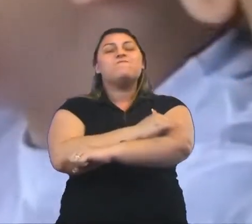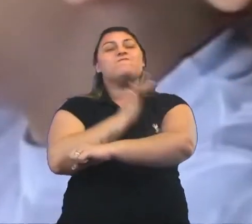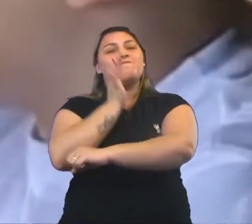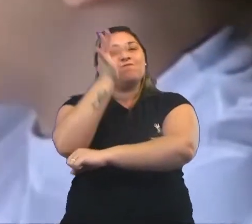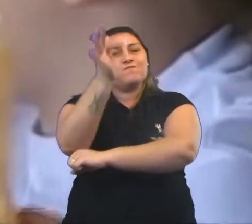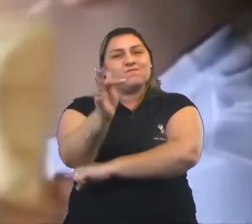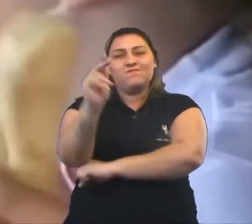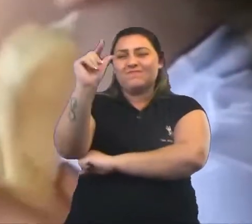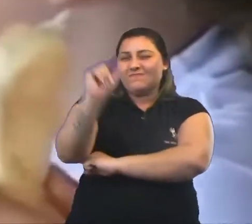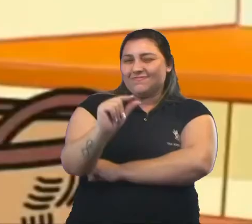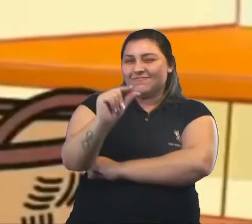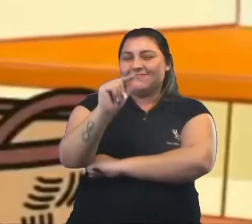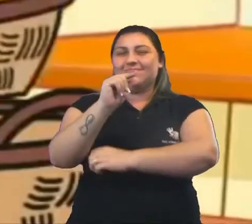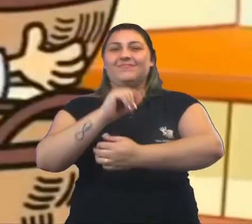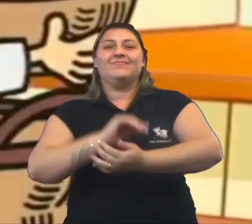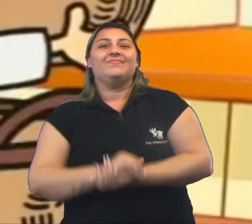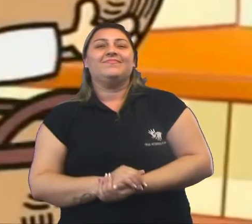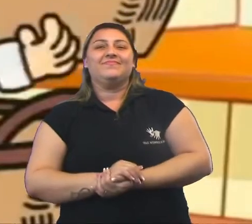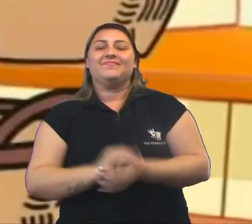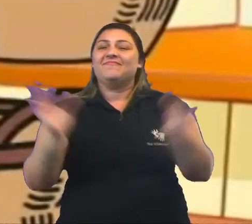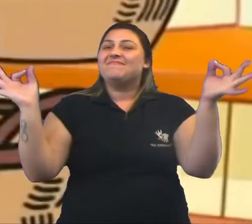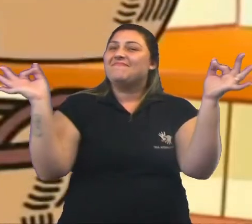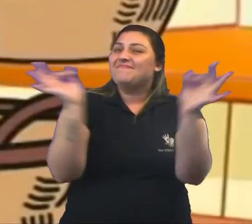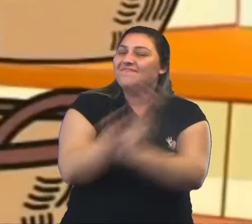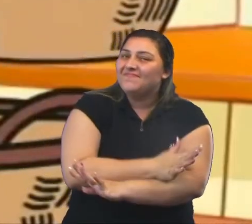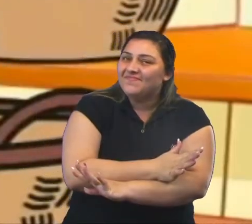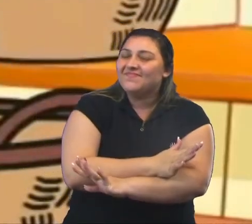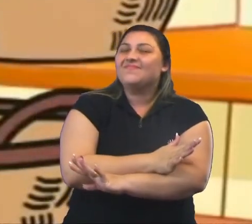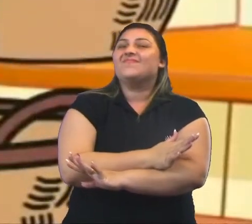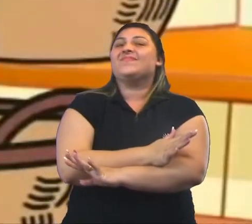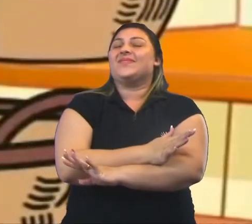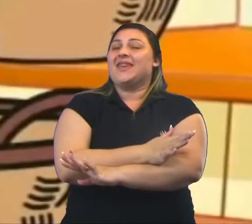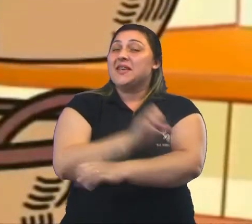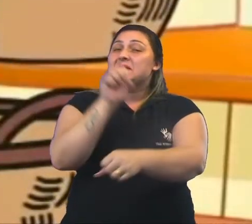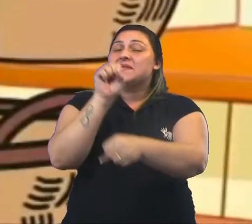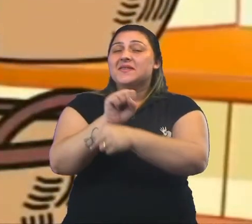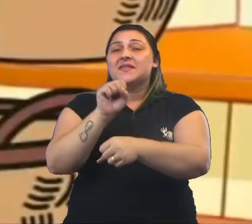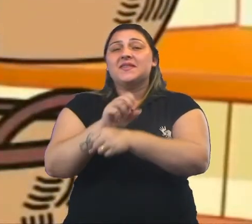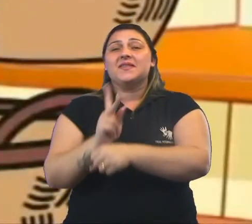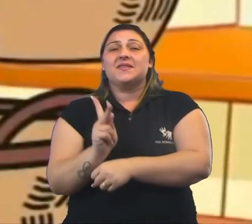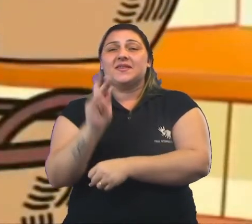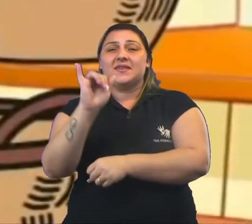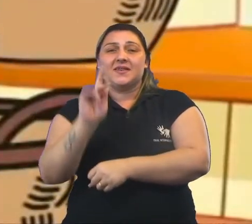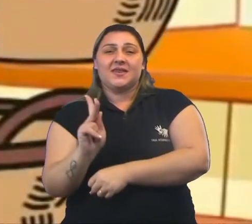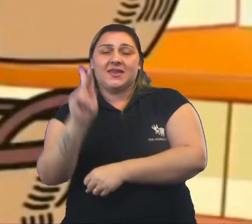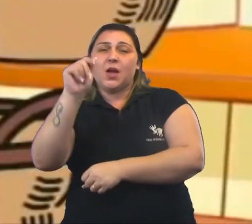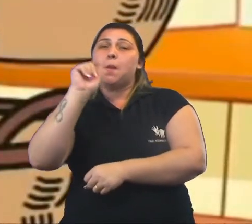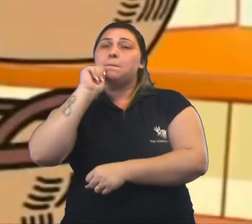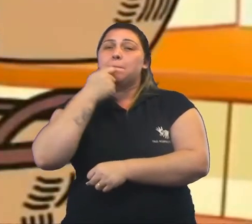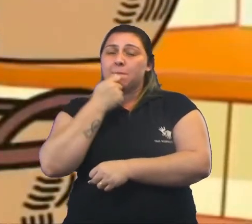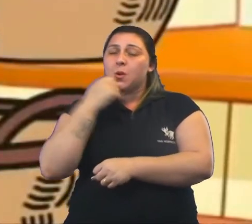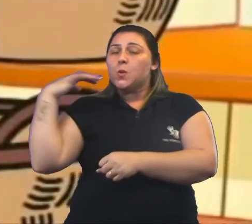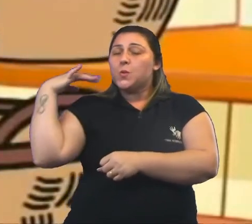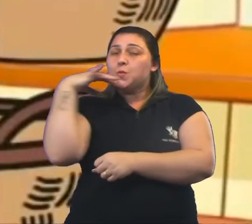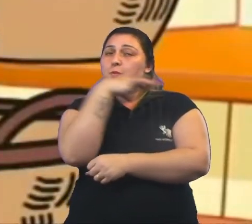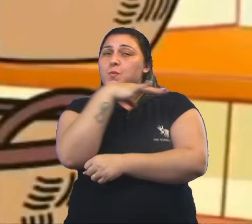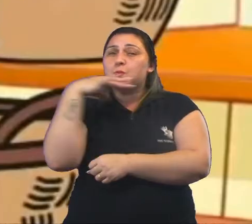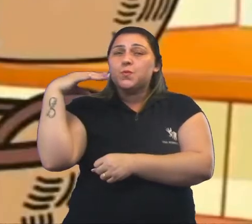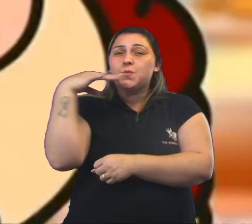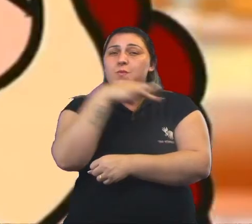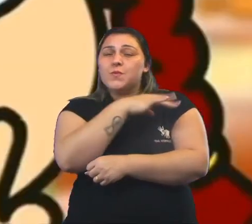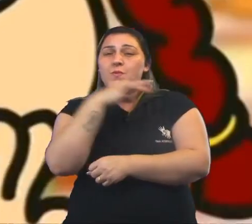ficar gordinha. Prontinho! Valeu a pena esperar, Dona Kika. O pão está